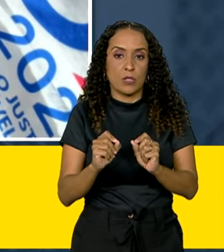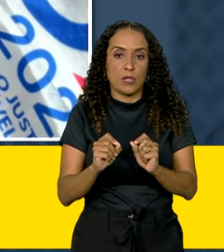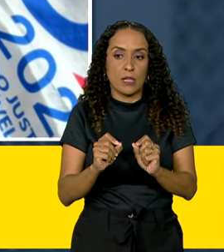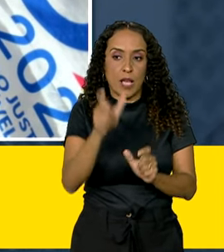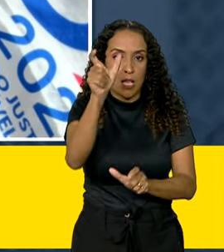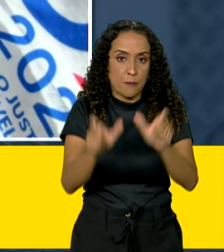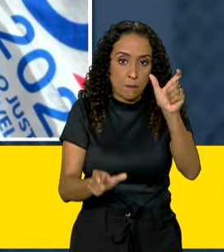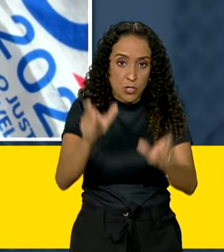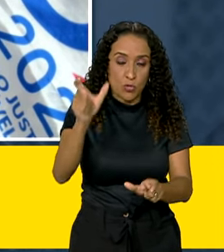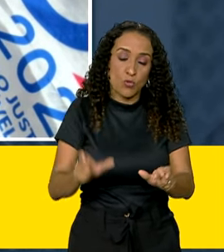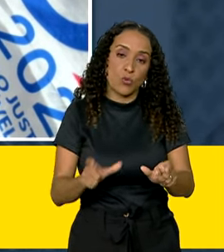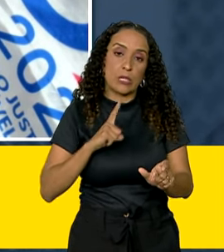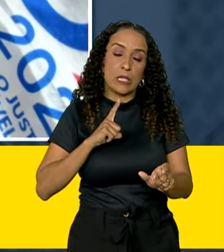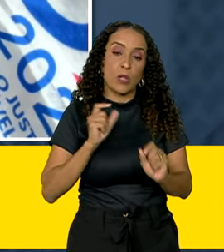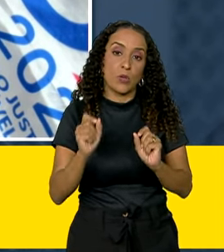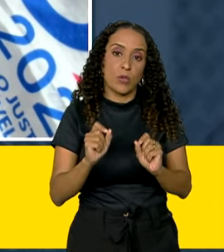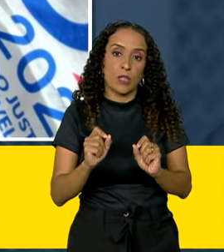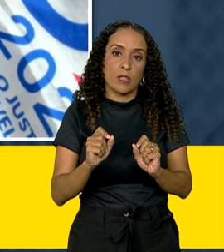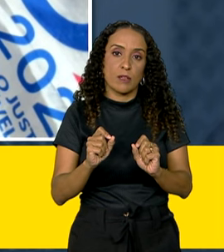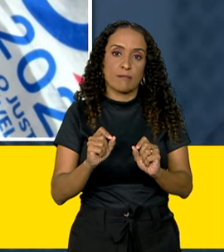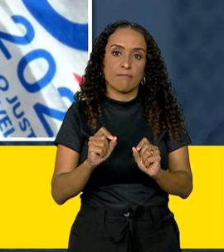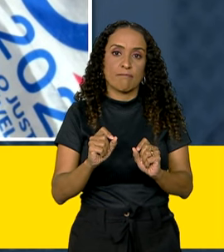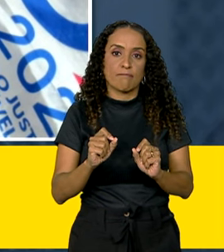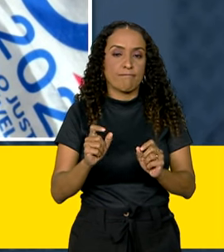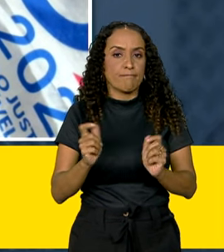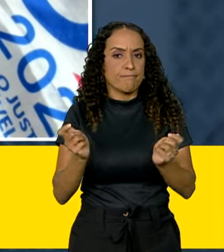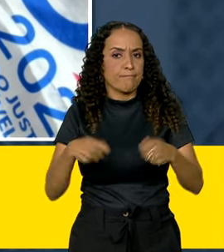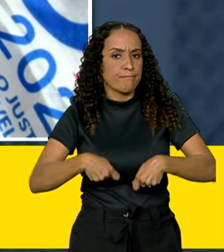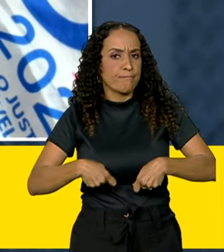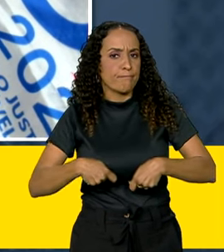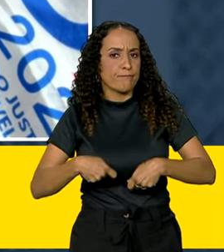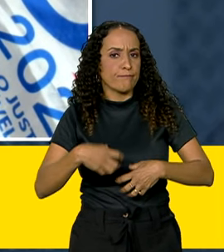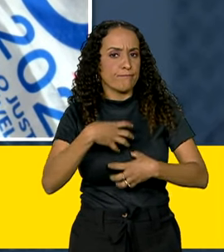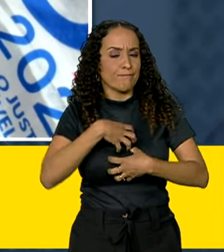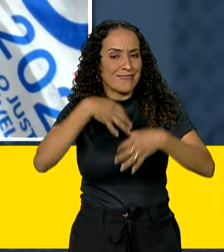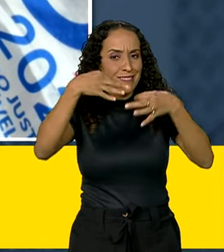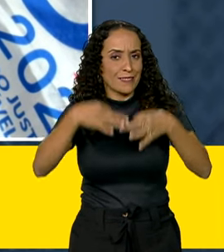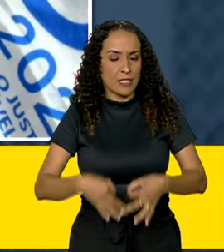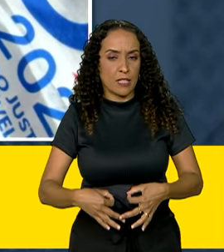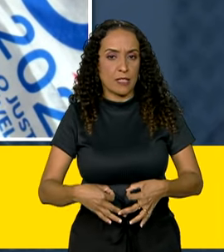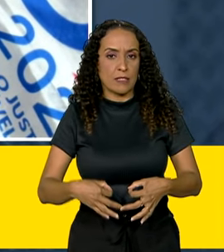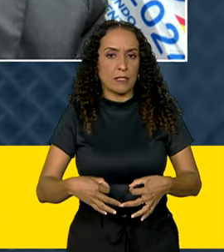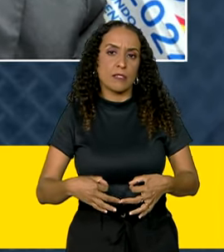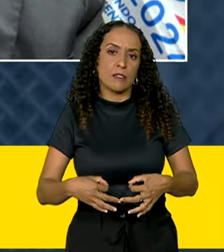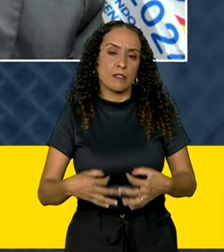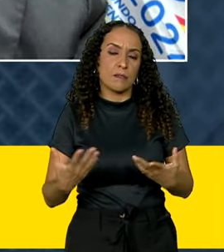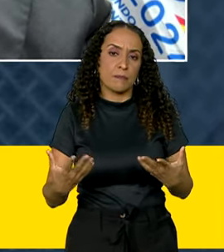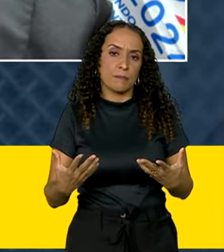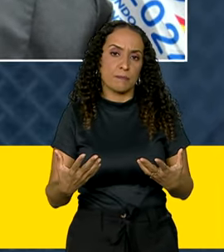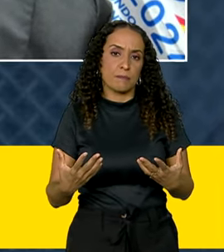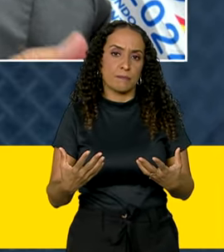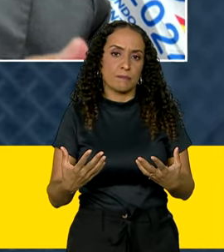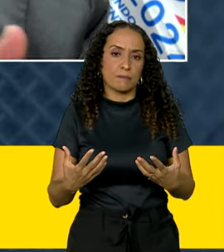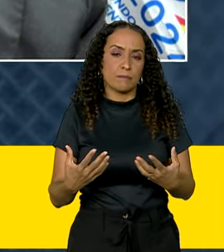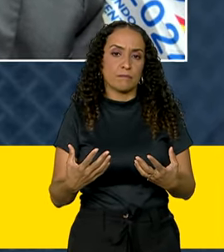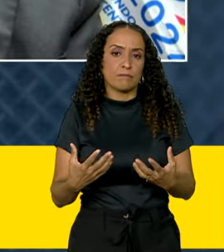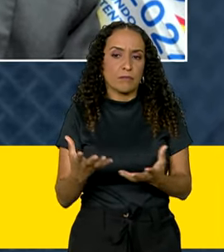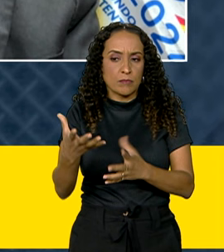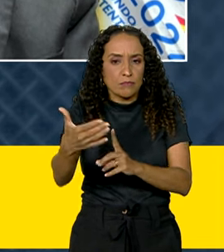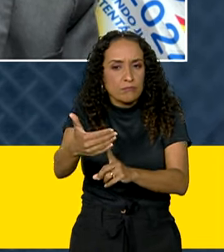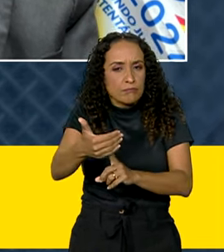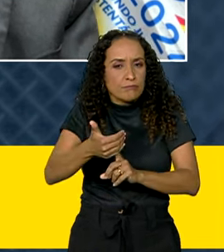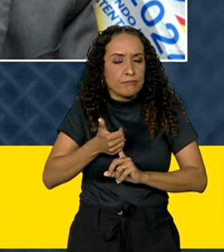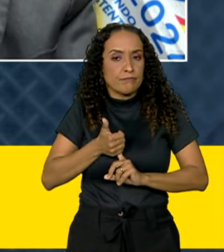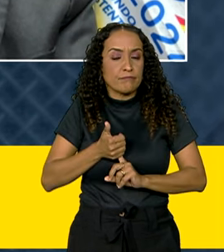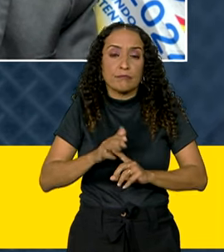essas pessoas tenham uma condição, vamos dizer, adequada ali para um